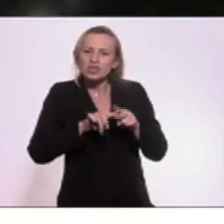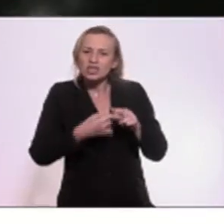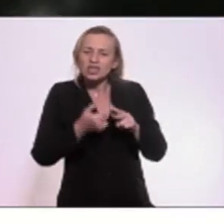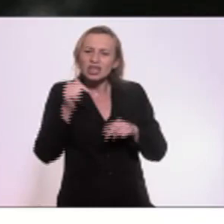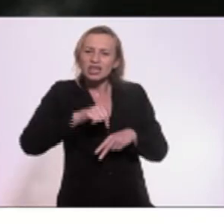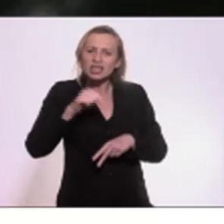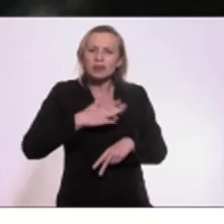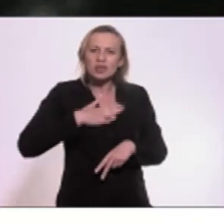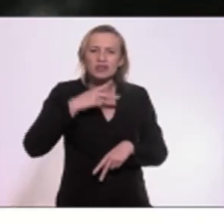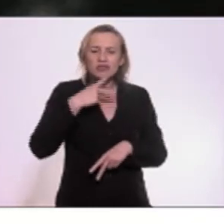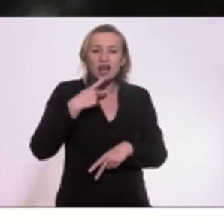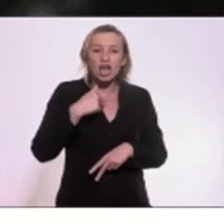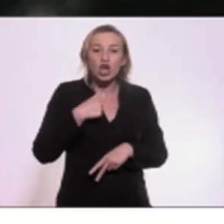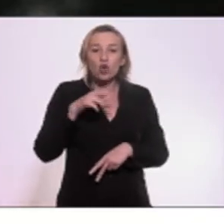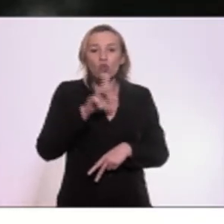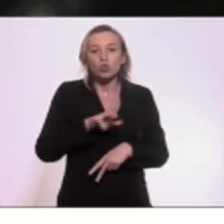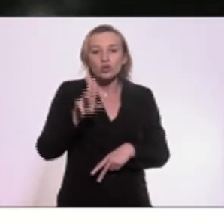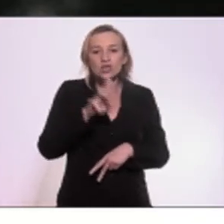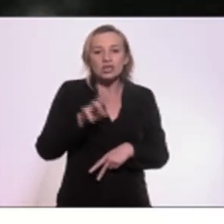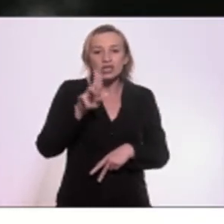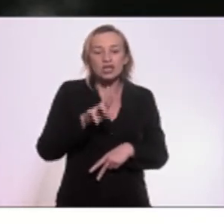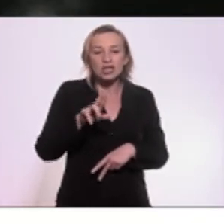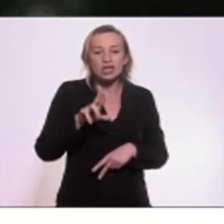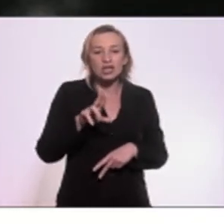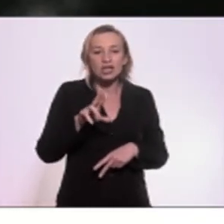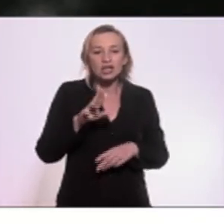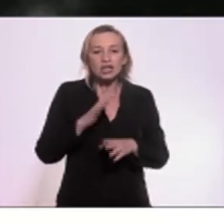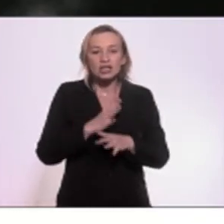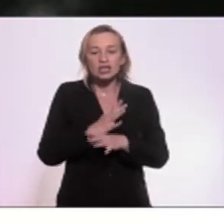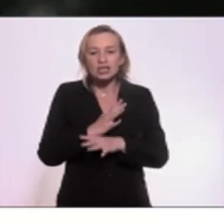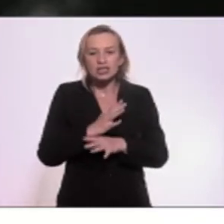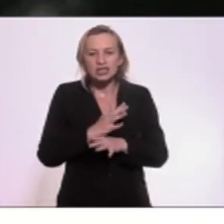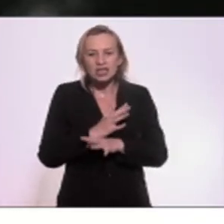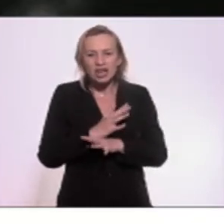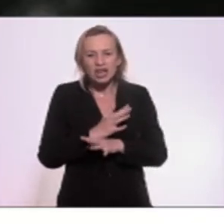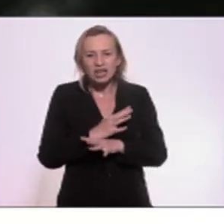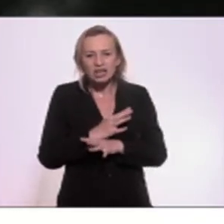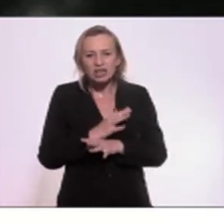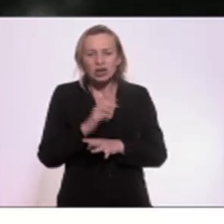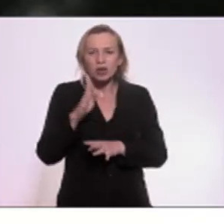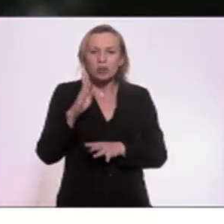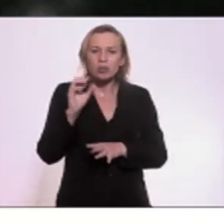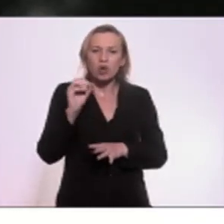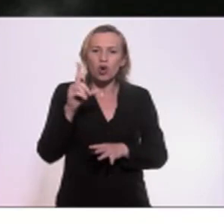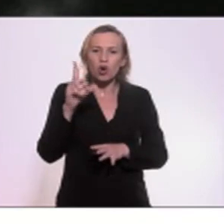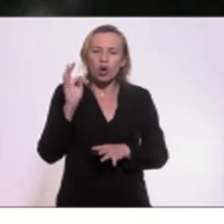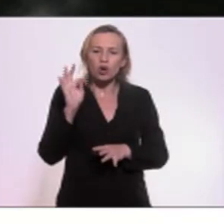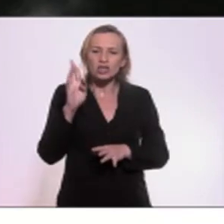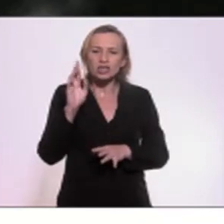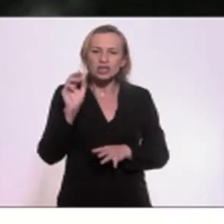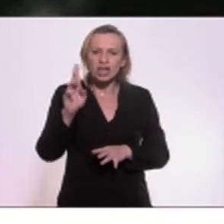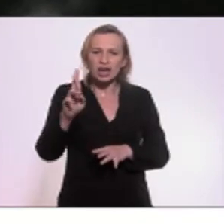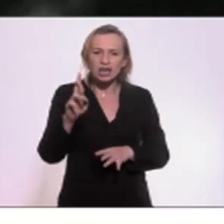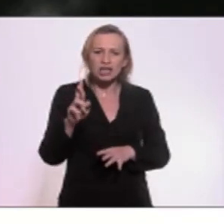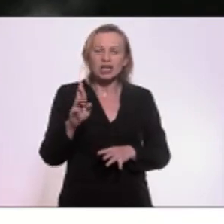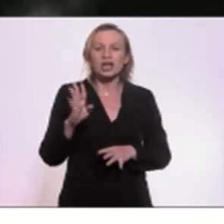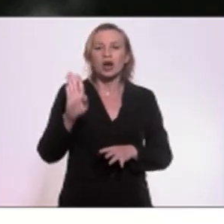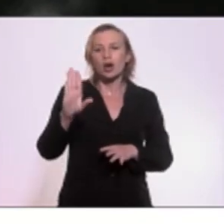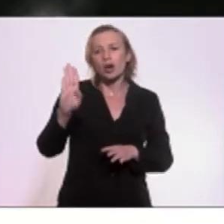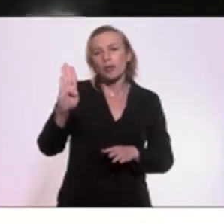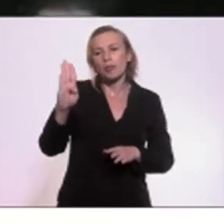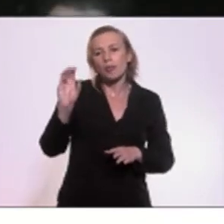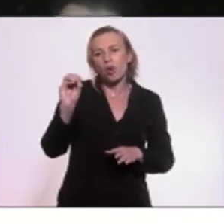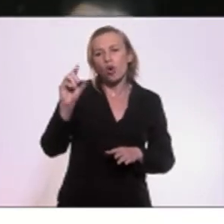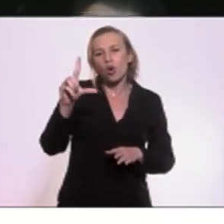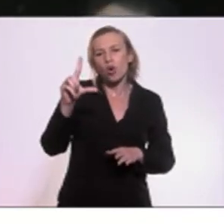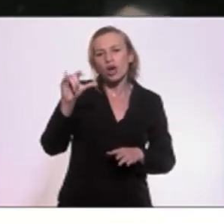minha fala eu usei a cidade de Bogotá, perto de Vinto, na verdade, Bogotá e Colômbia. Estava falando de Bolívia. Na